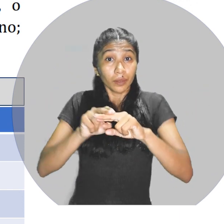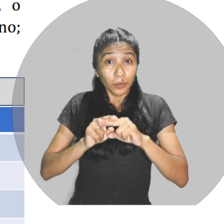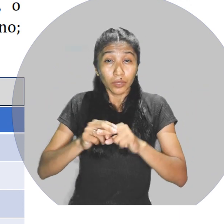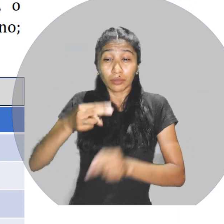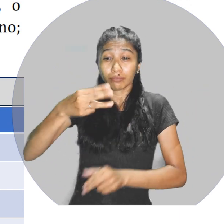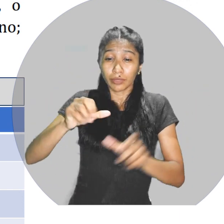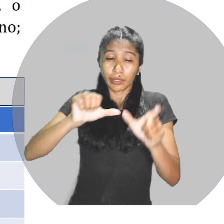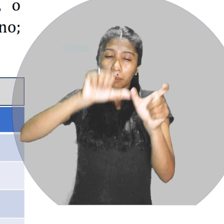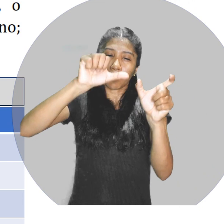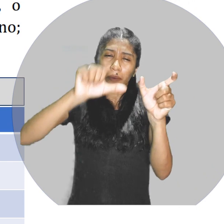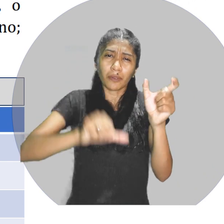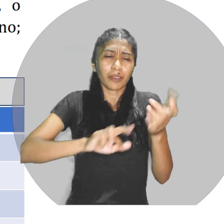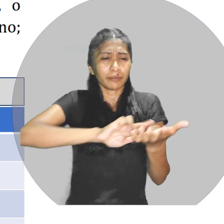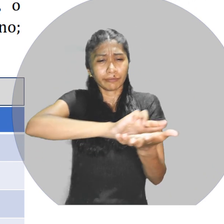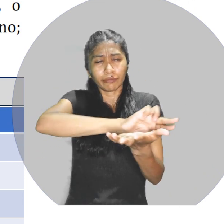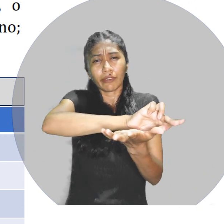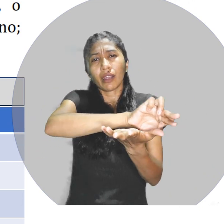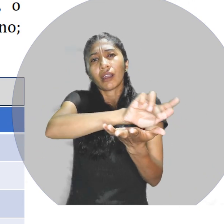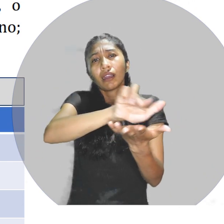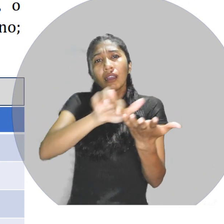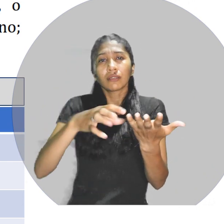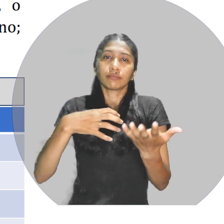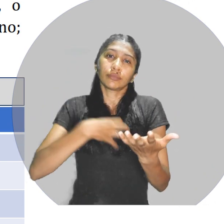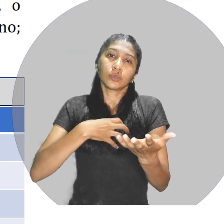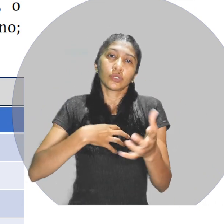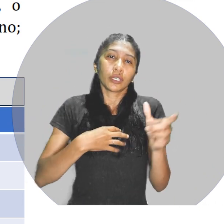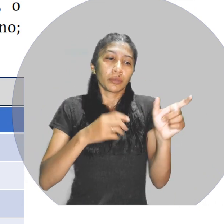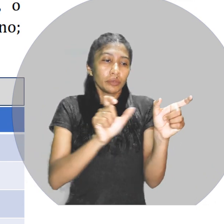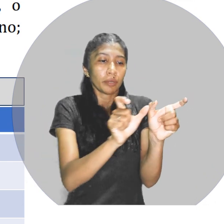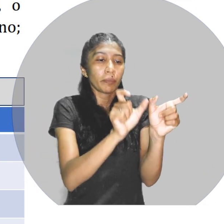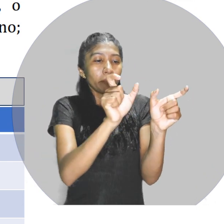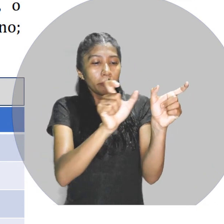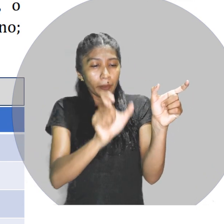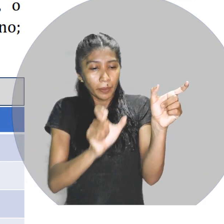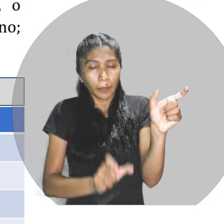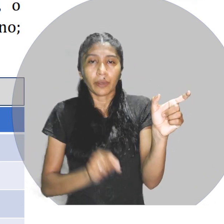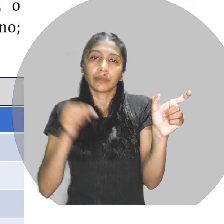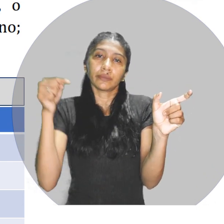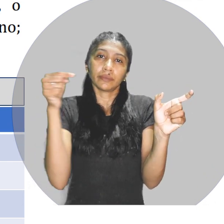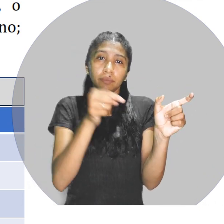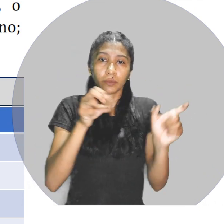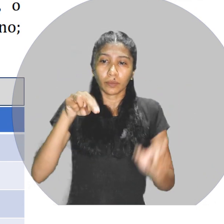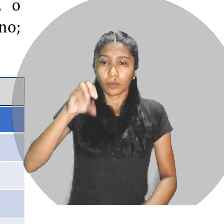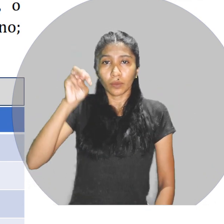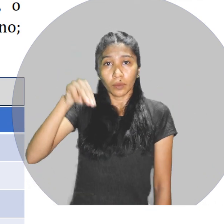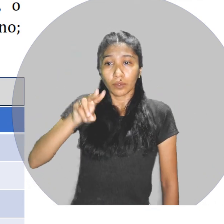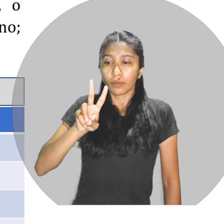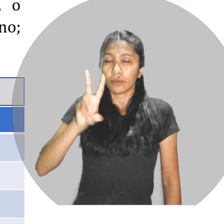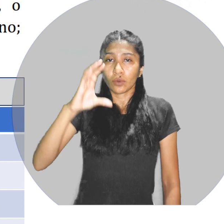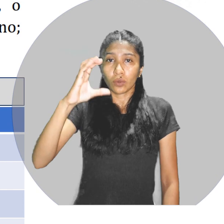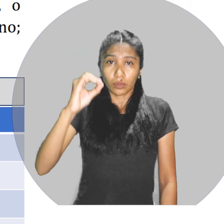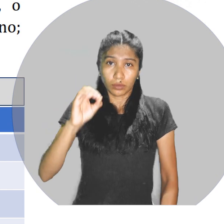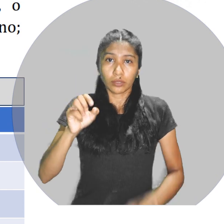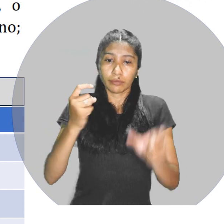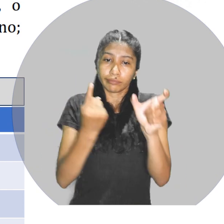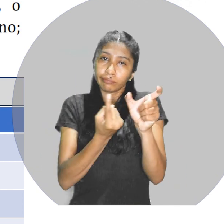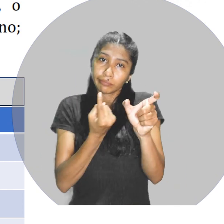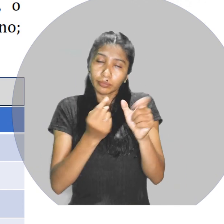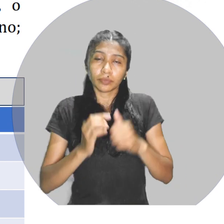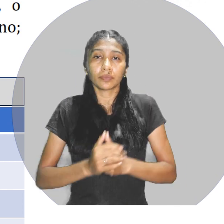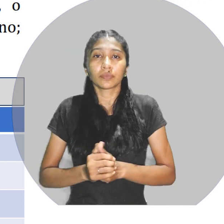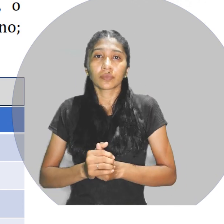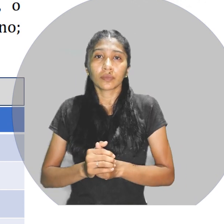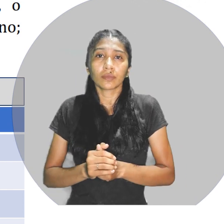tem muitas formas de terminar uma palavra no nominativo e vocativo singulares. Uma